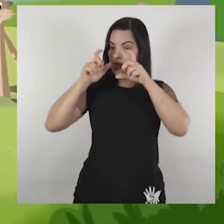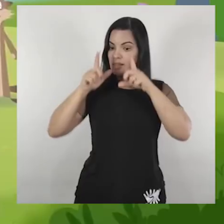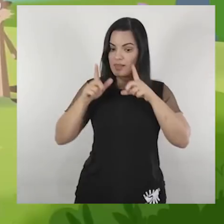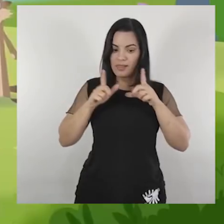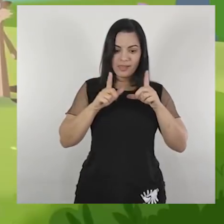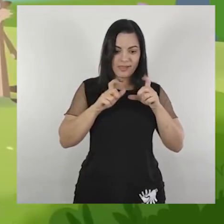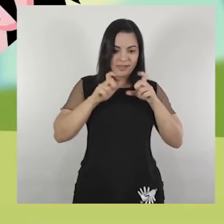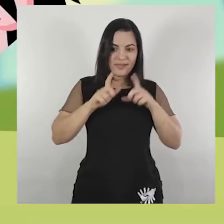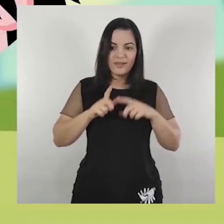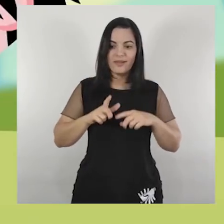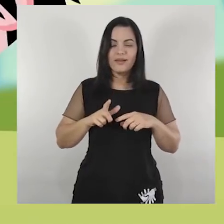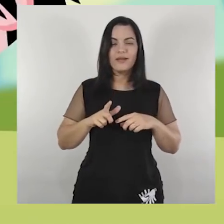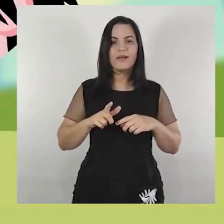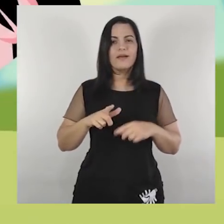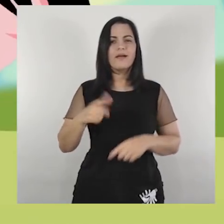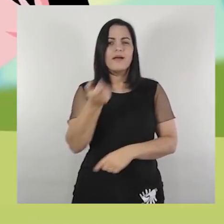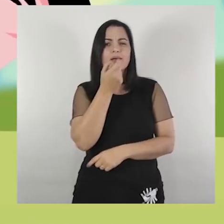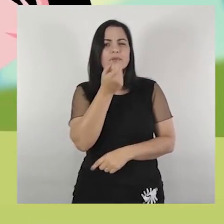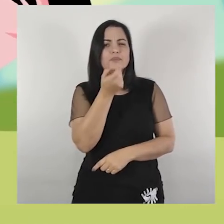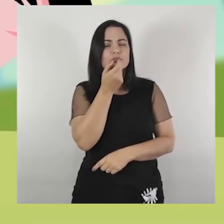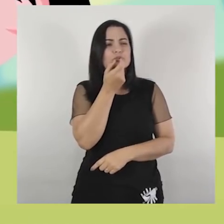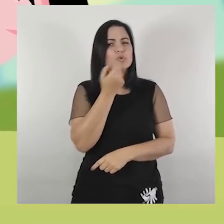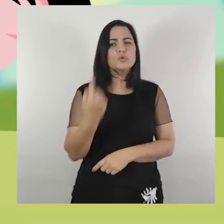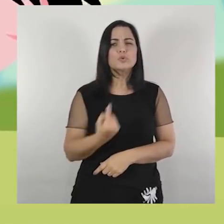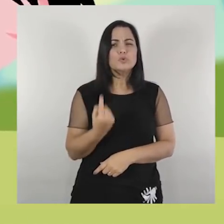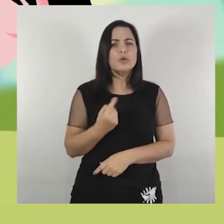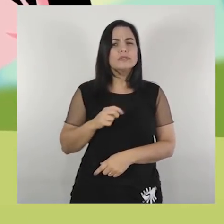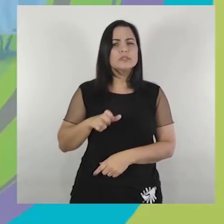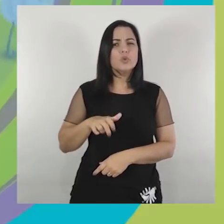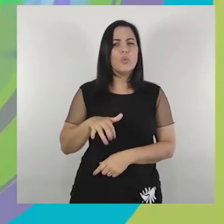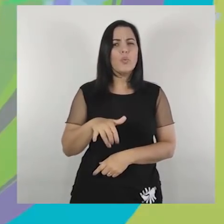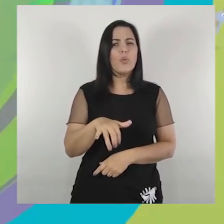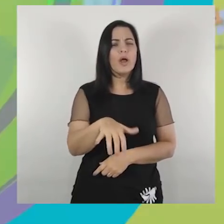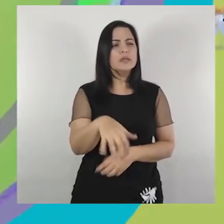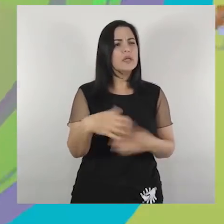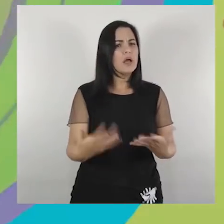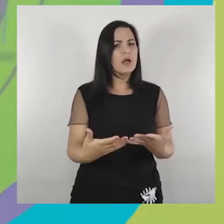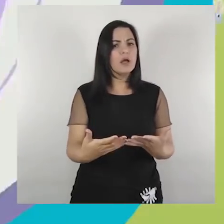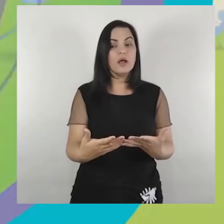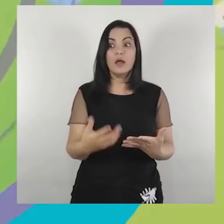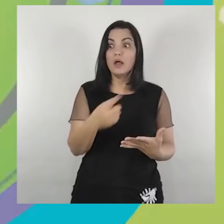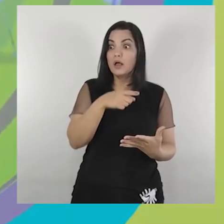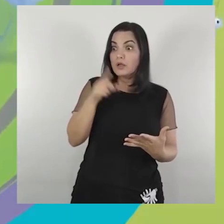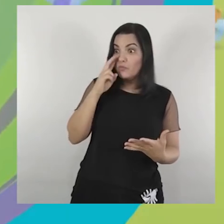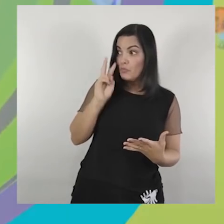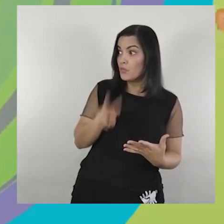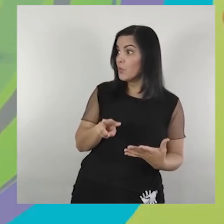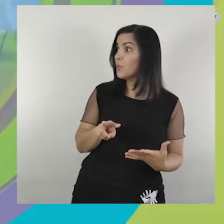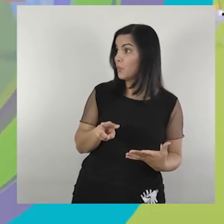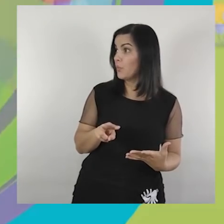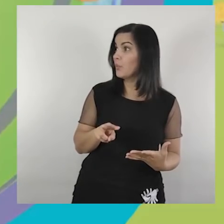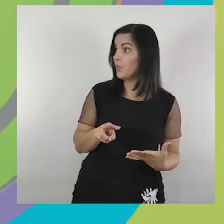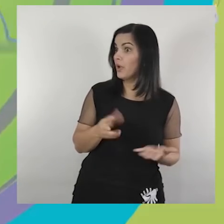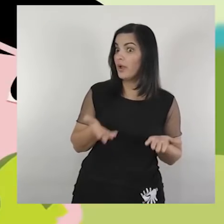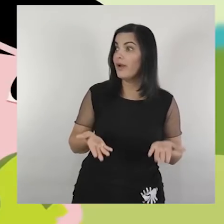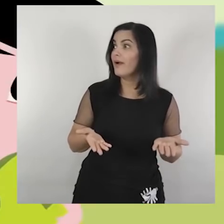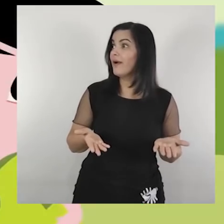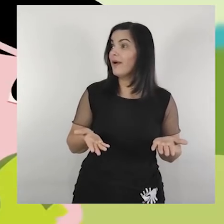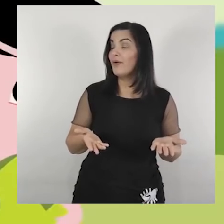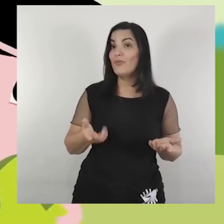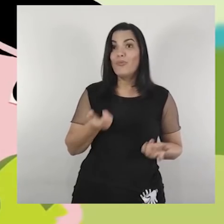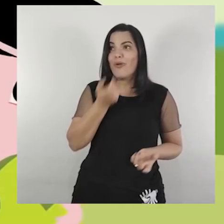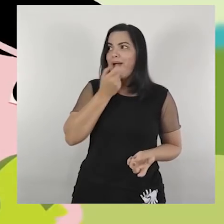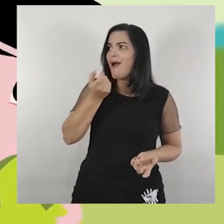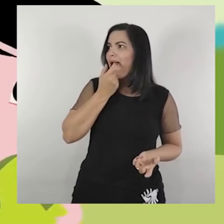Biscoitos que andam sozinhos. Que gosto será que eles têm? Vocês estão vendo isso?